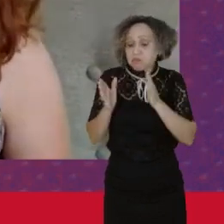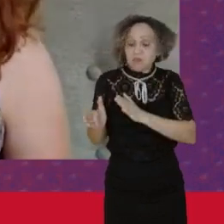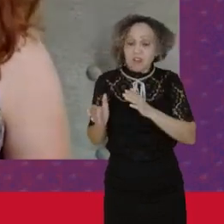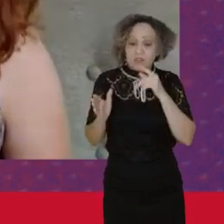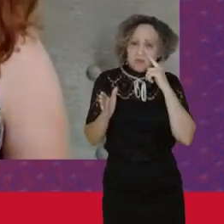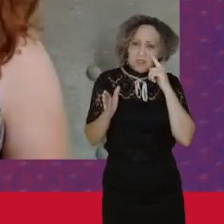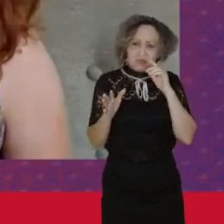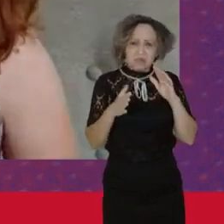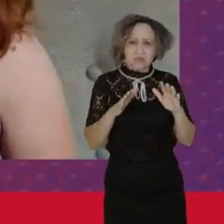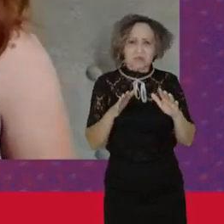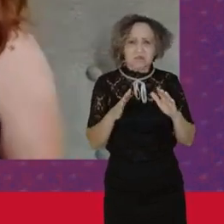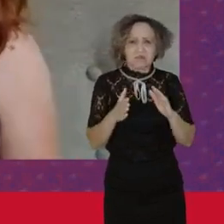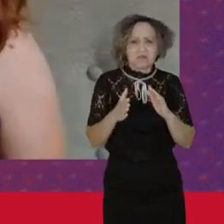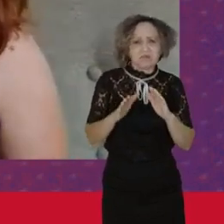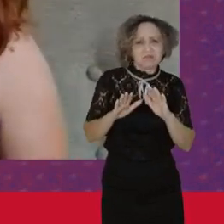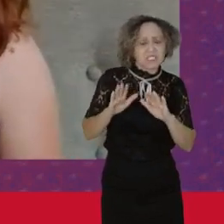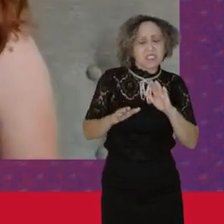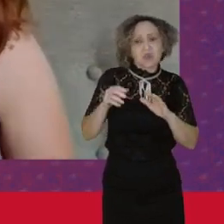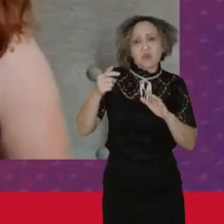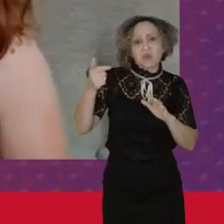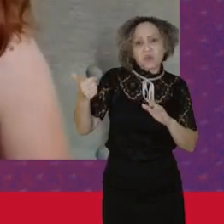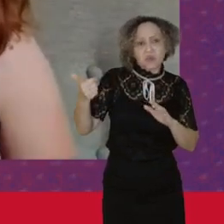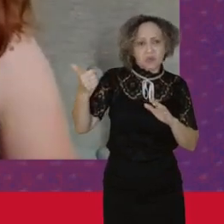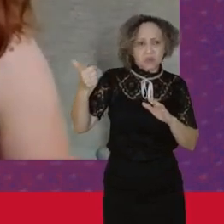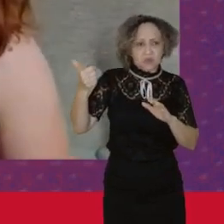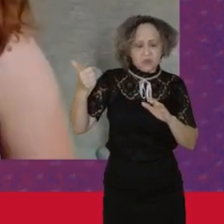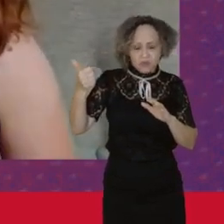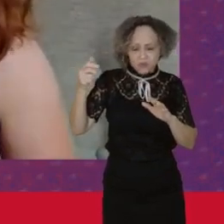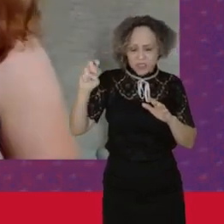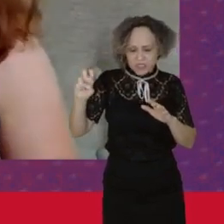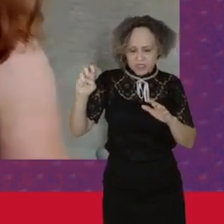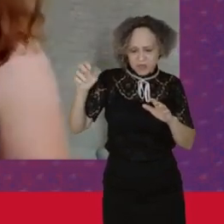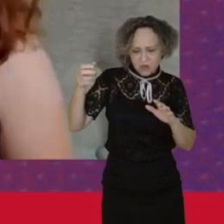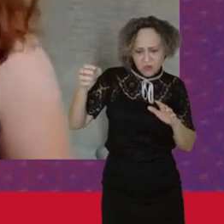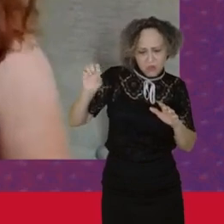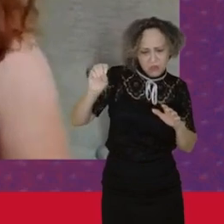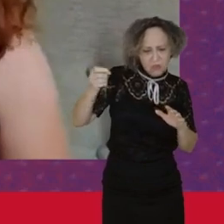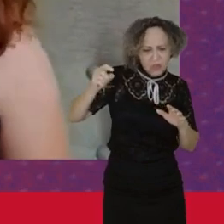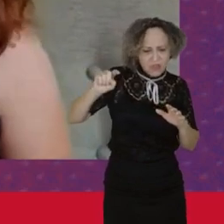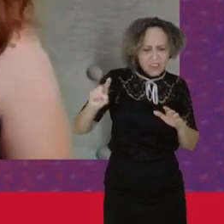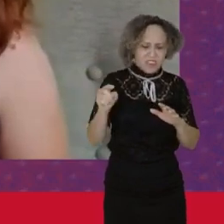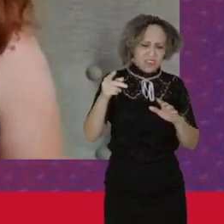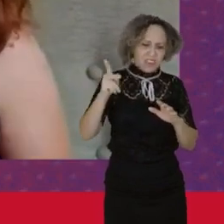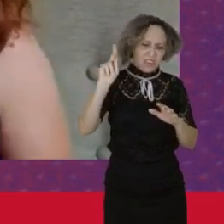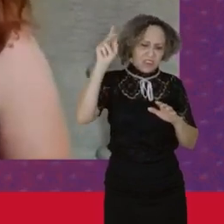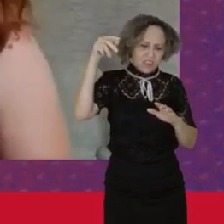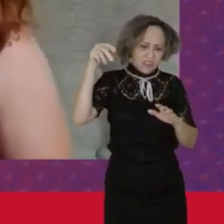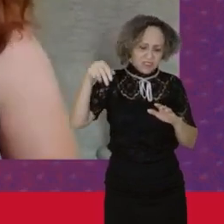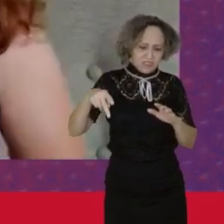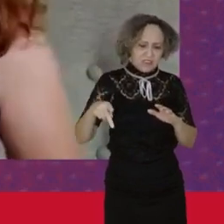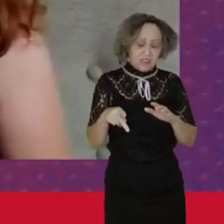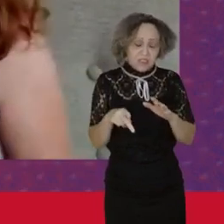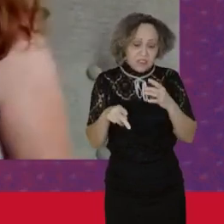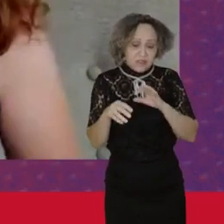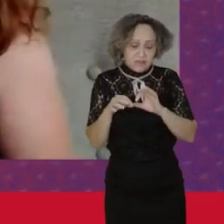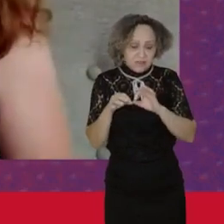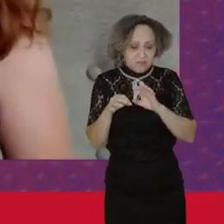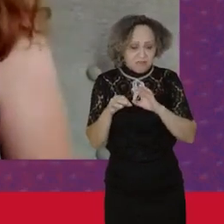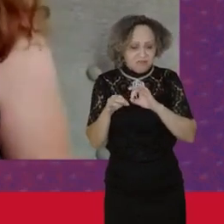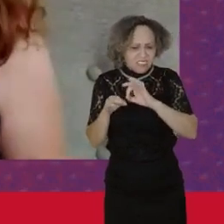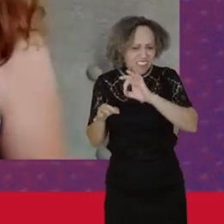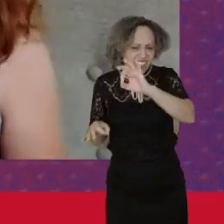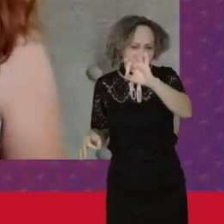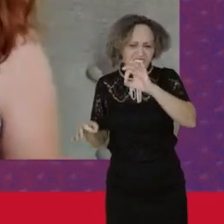2.500 hectares, e para quem não sabe, né, mais ou menos 1 hectare equivale a um campo de futebol, ou seja, estabelecimentos com